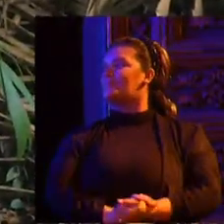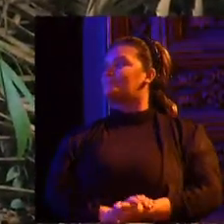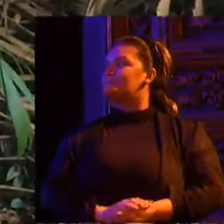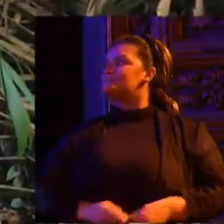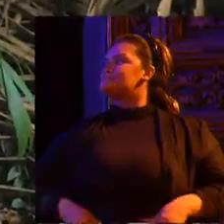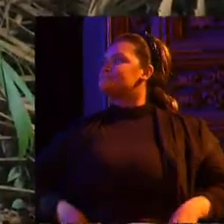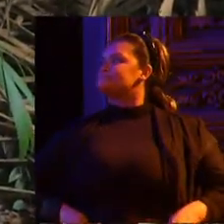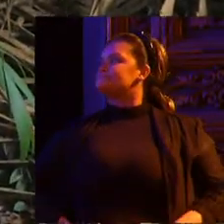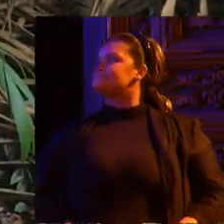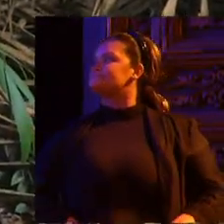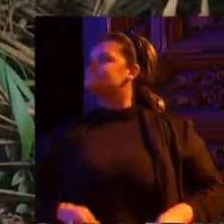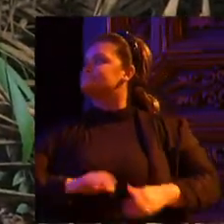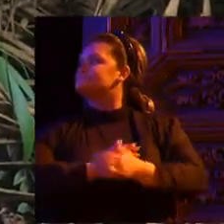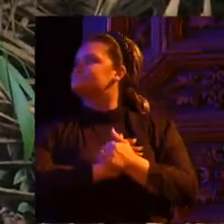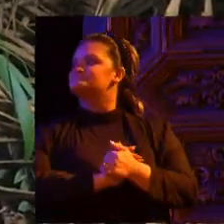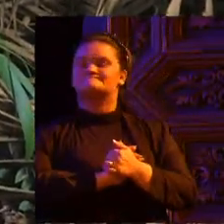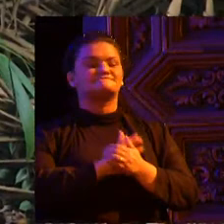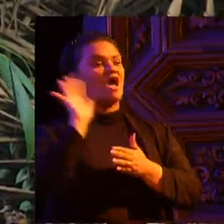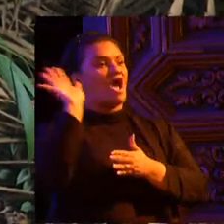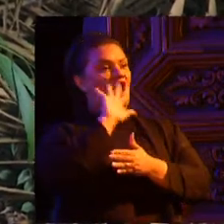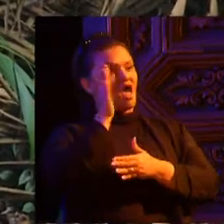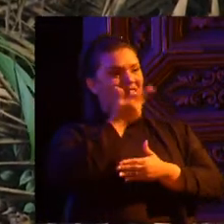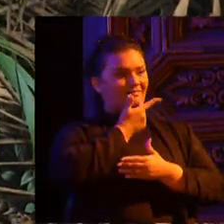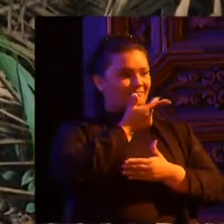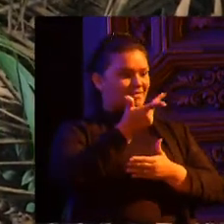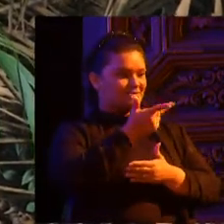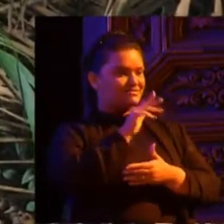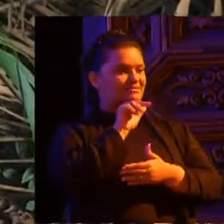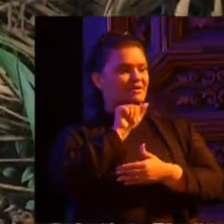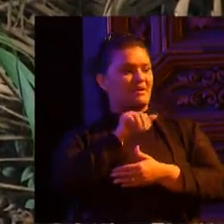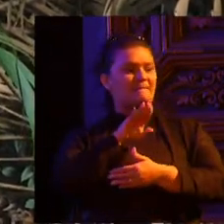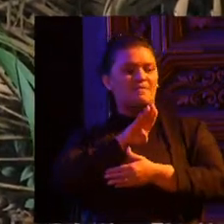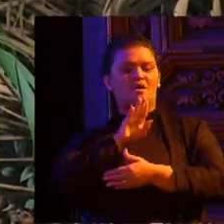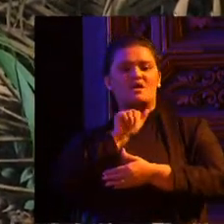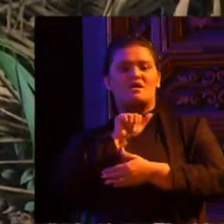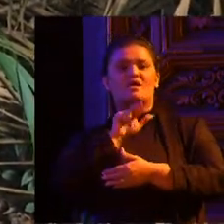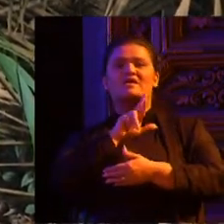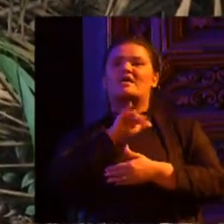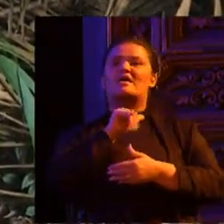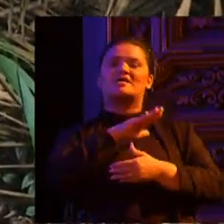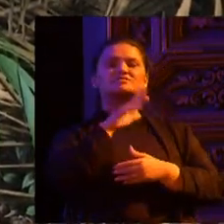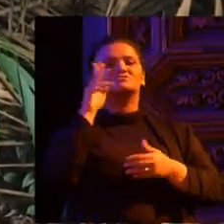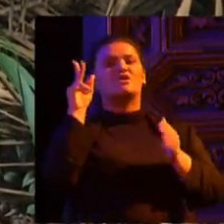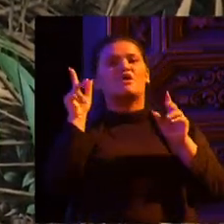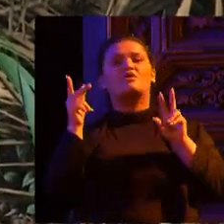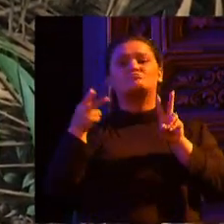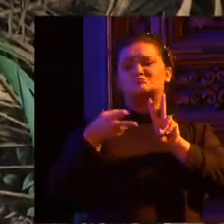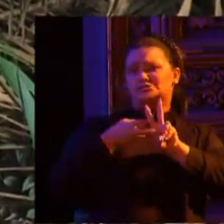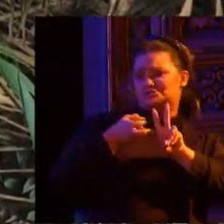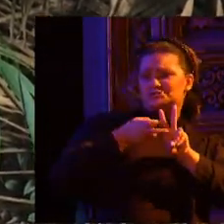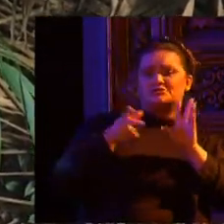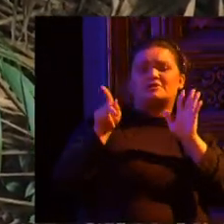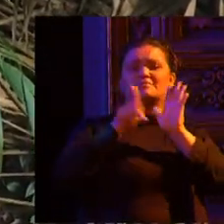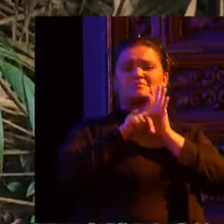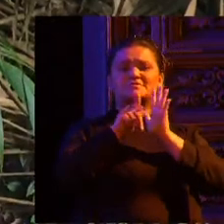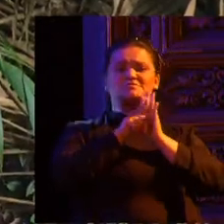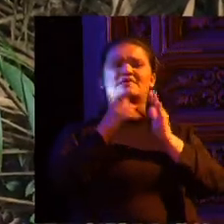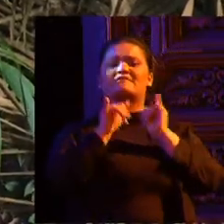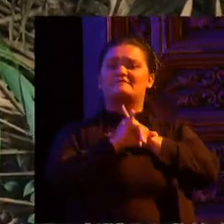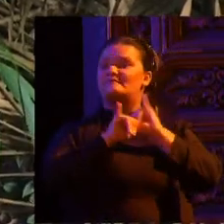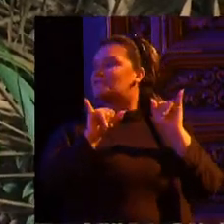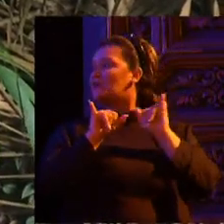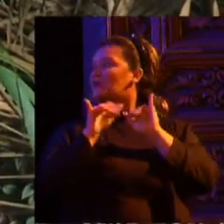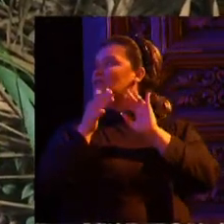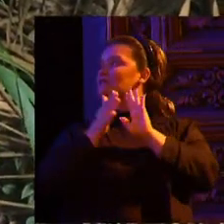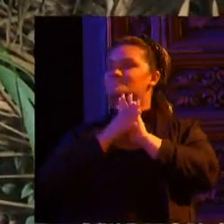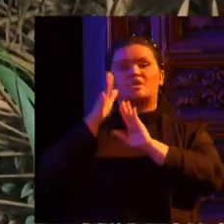Olá, gente, sou Luyara Borari, indígena do povo Borari de Alter do Chão, e estou aqui para dizer que o Prêmio Amazônia de Música